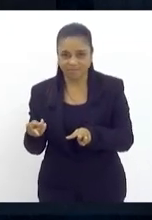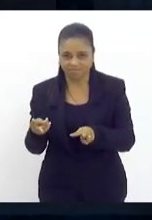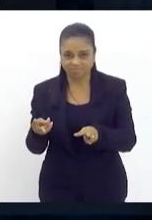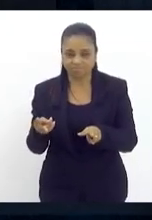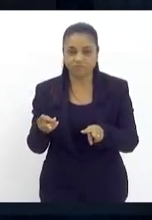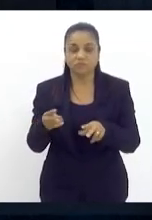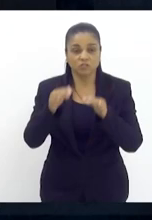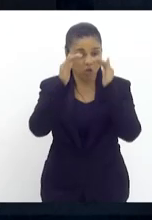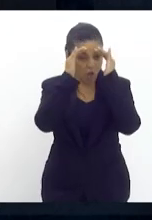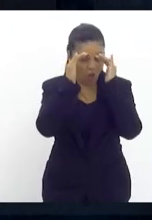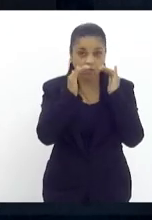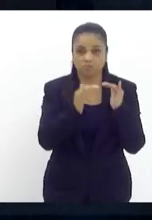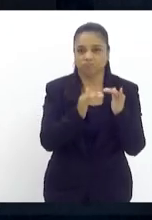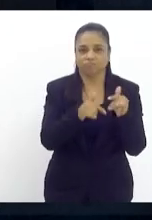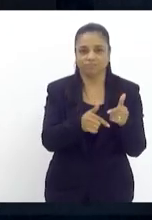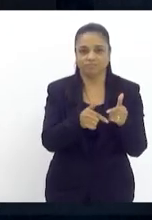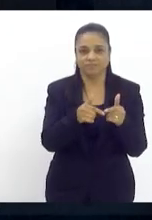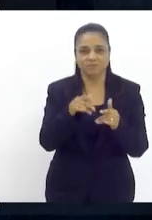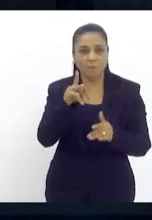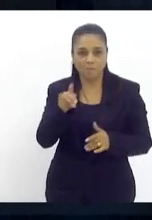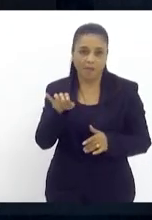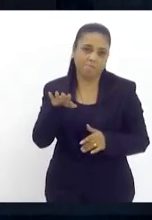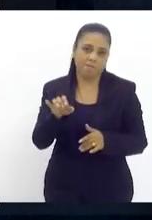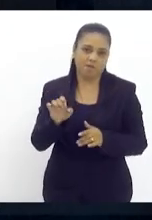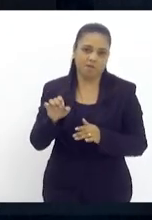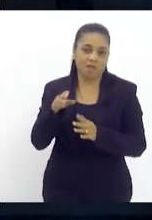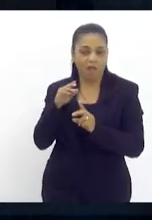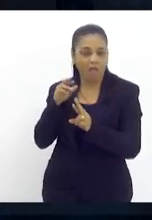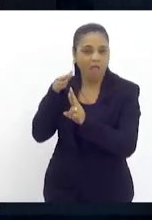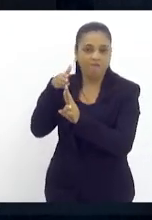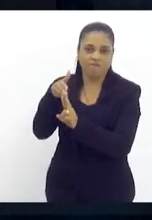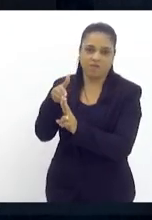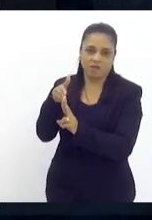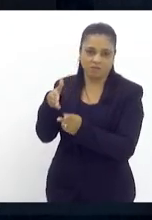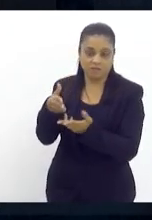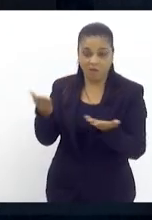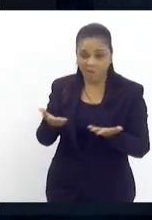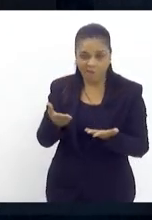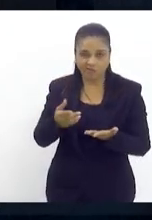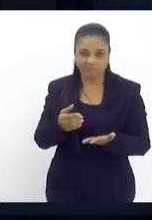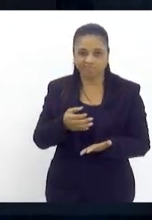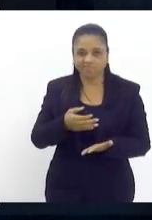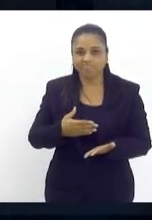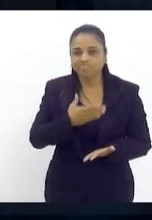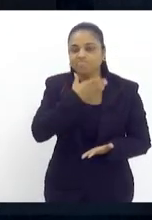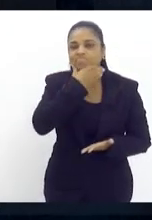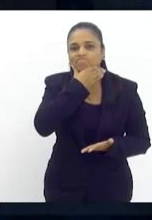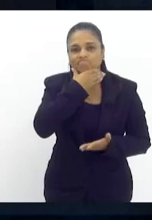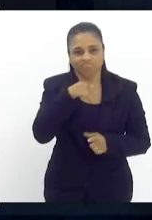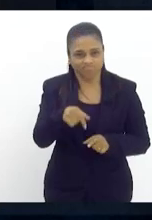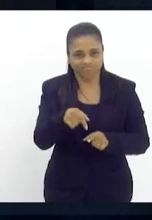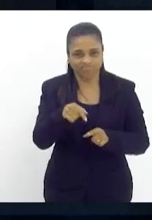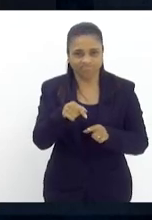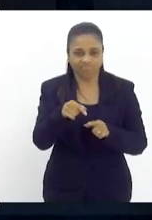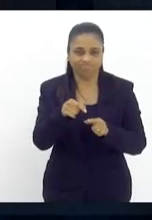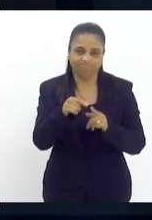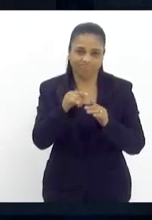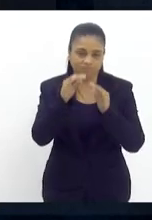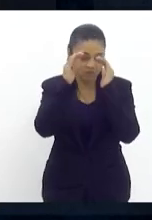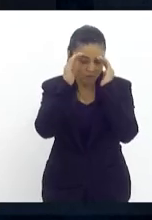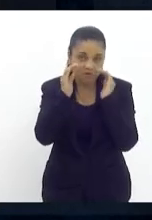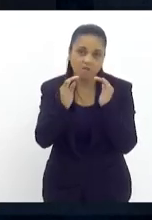a autoridade dos pais. Nós estamos vivendo uma crise de autoridade, né, em todos os âmbitos da